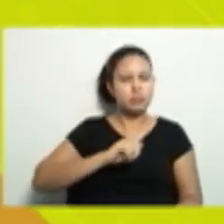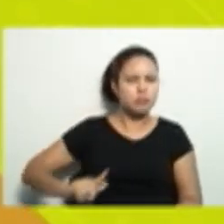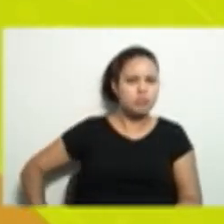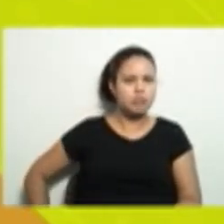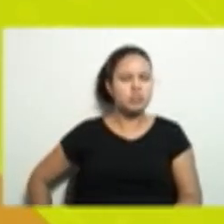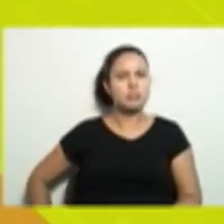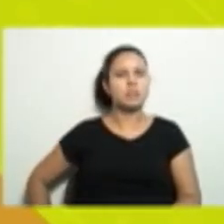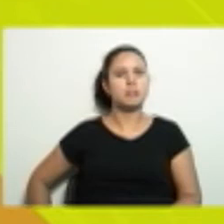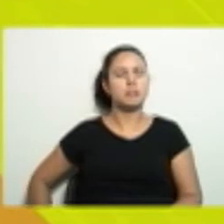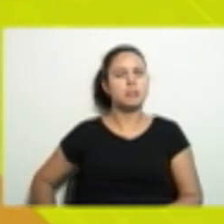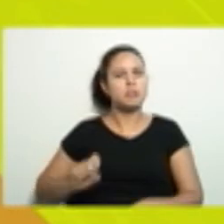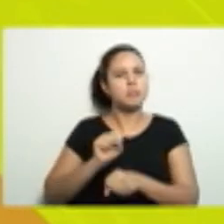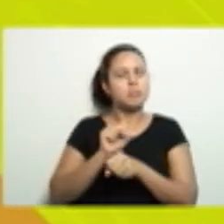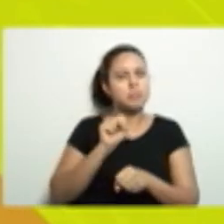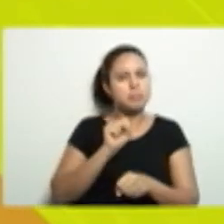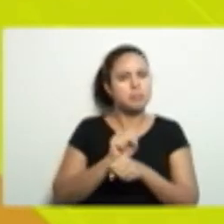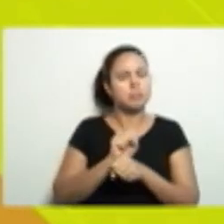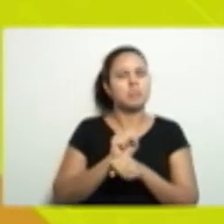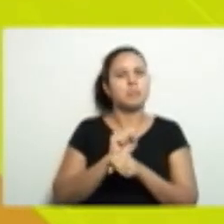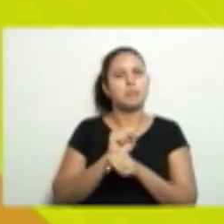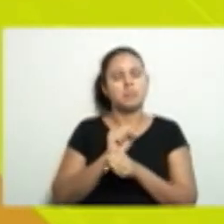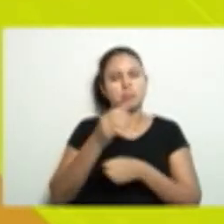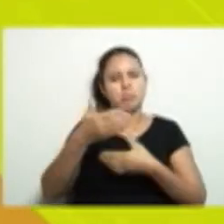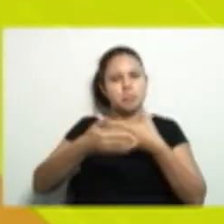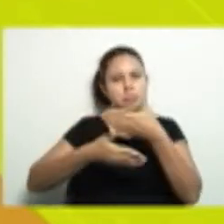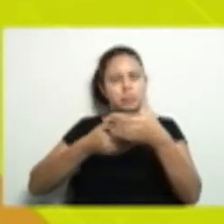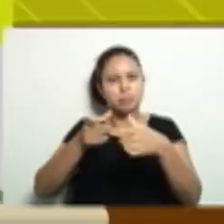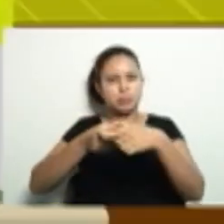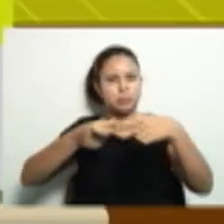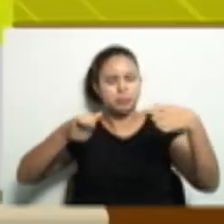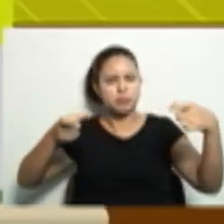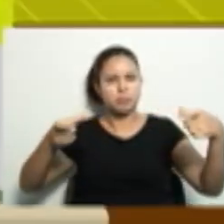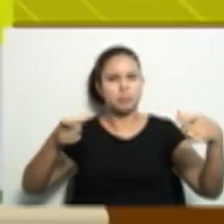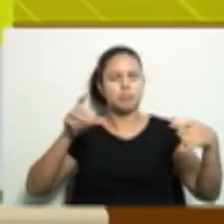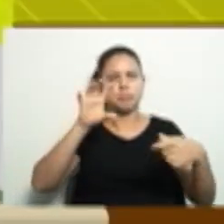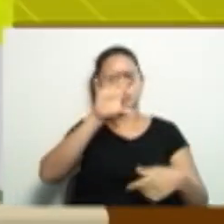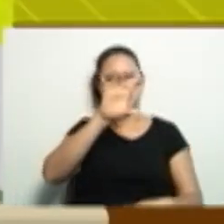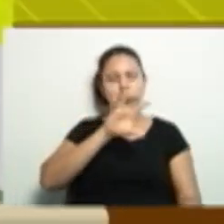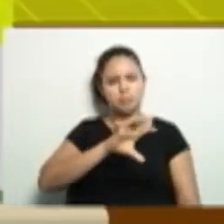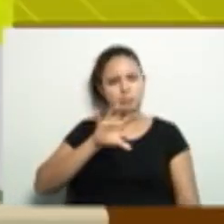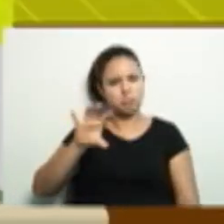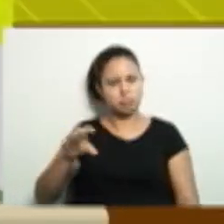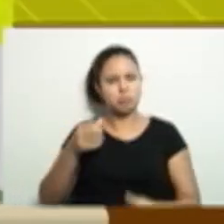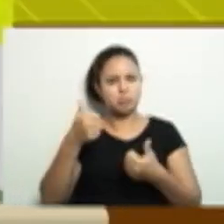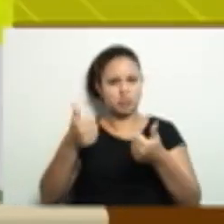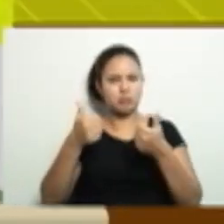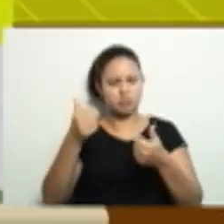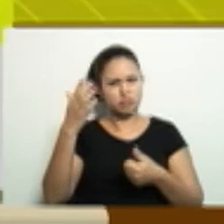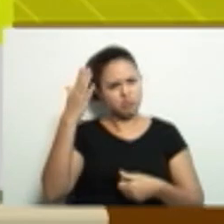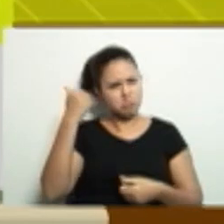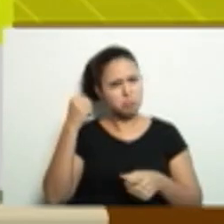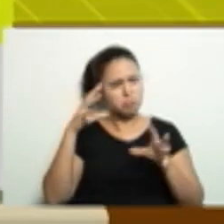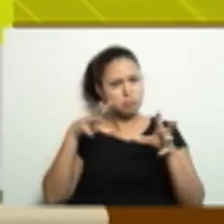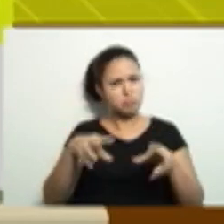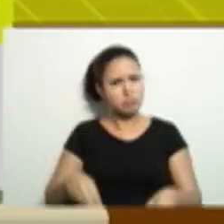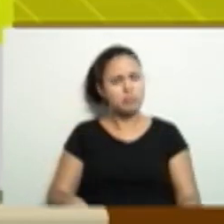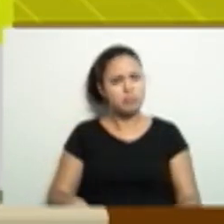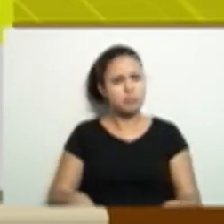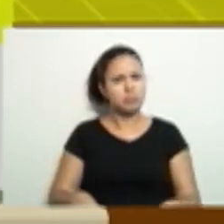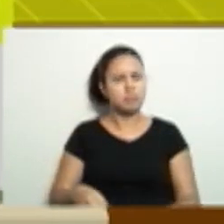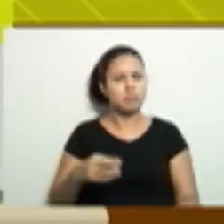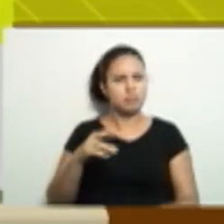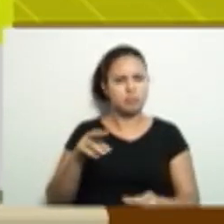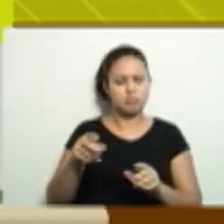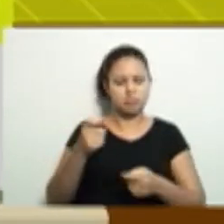ações coordenadas que afetam o desenvolvimento regional. É muito bem. Tá sabendo tudo, hein? De economia de